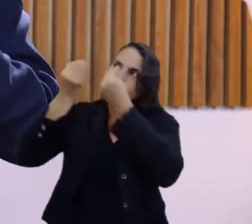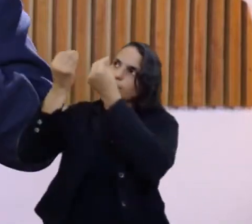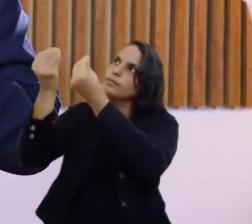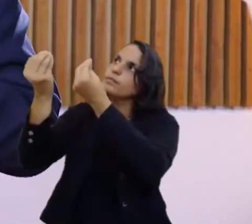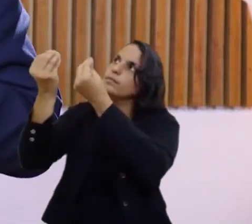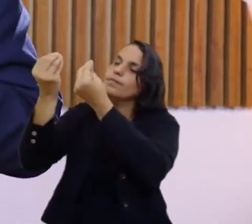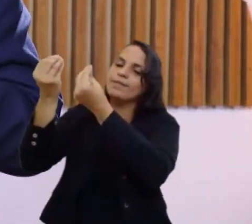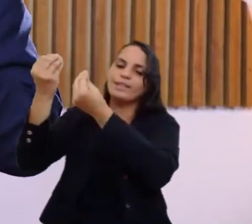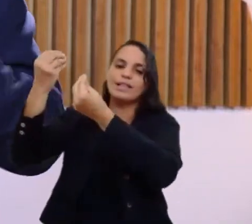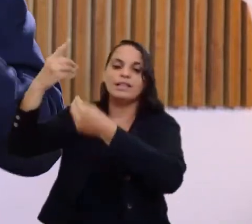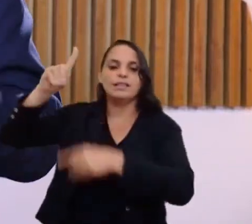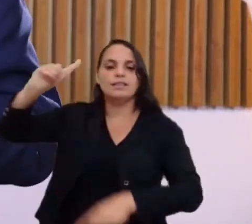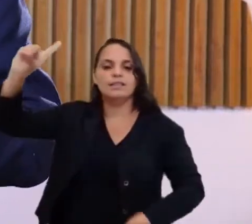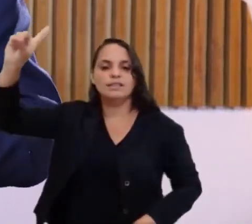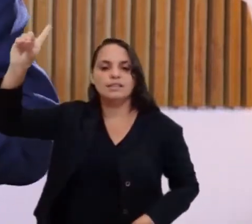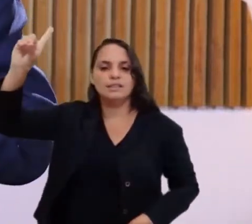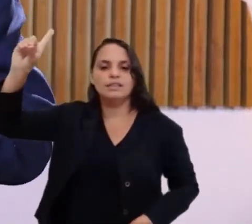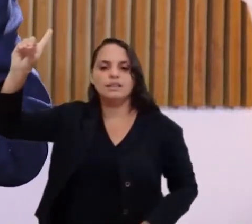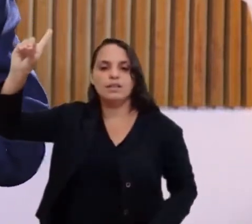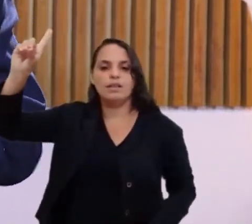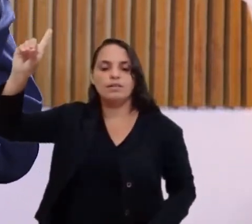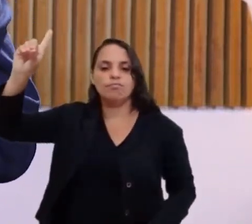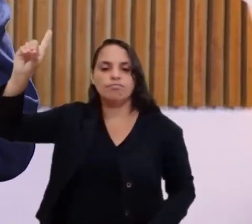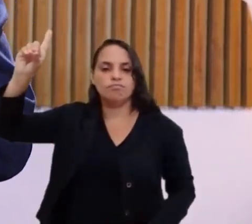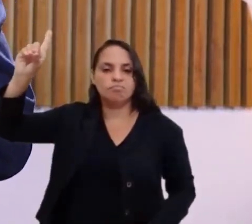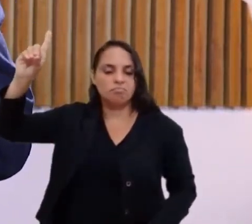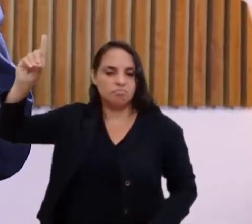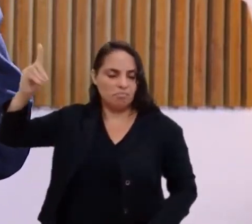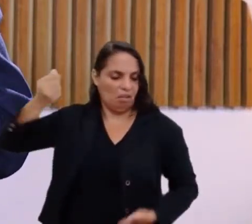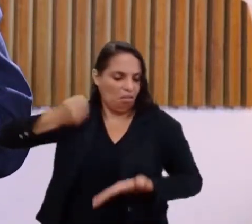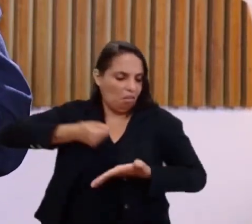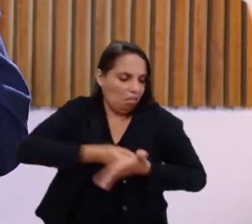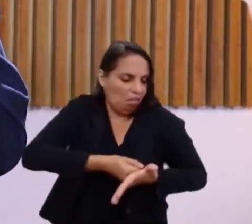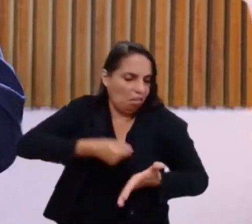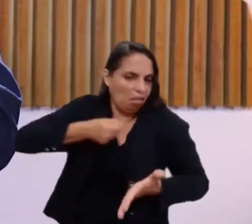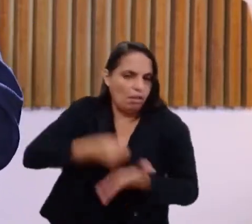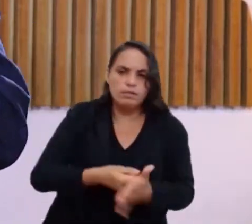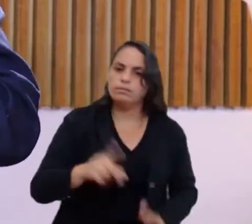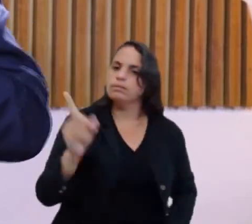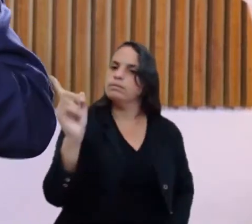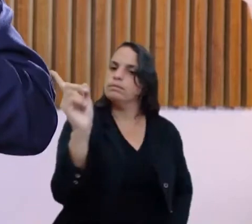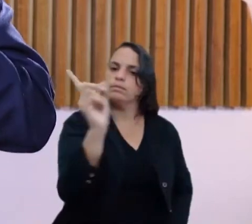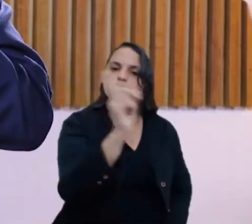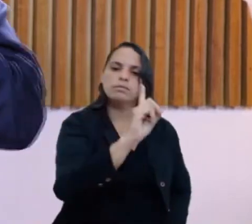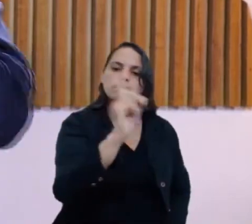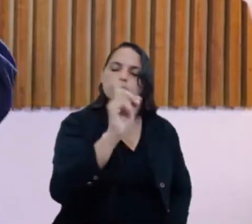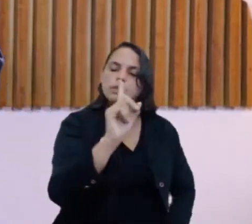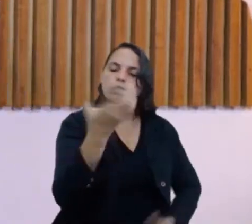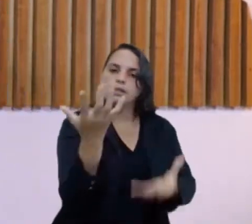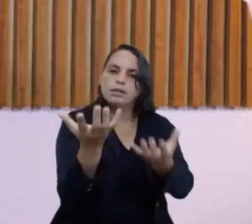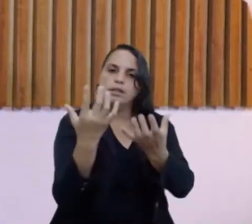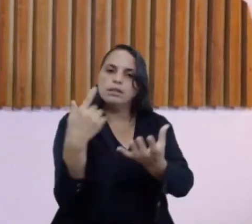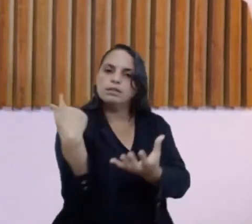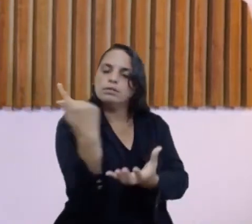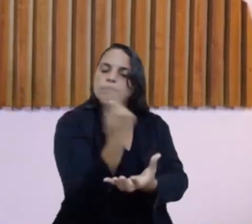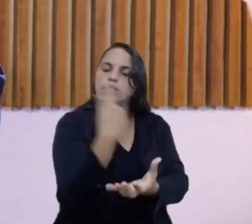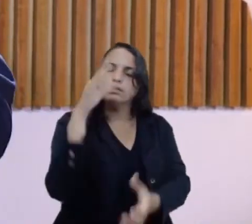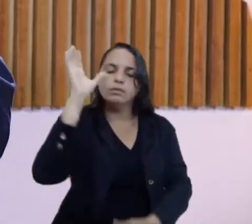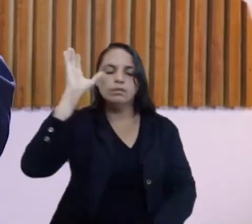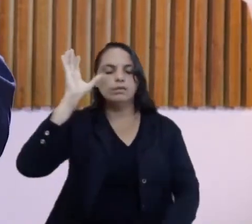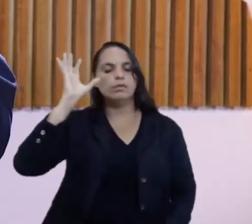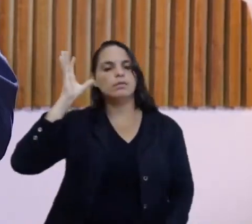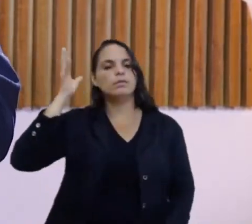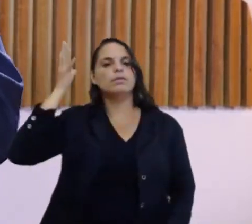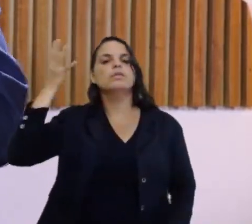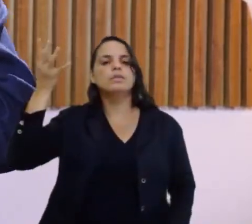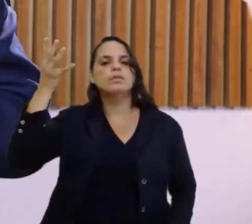em nós ou por nós contra a nossa vontade. Ele espera que nós tomemos uma decisão ao seu